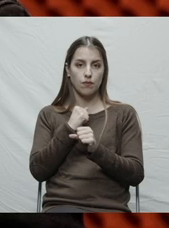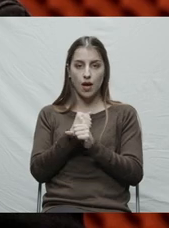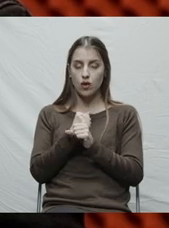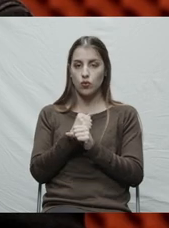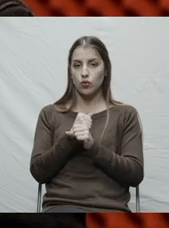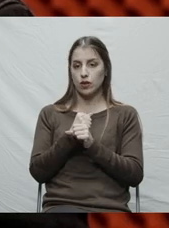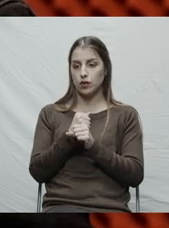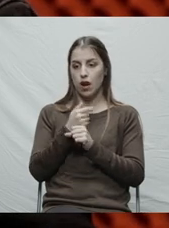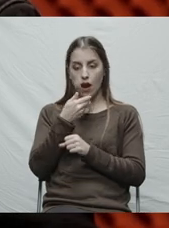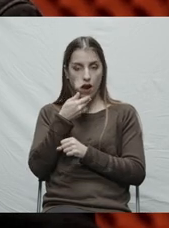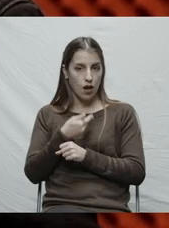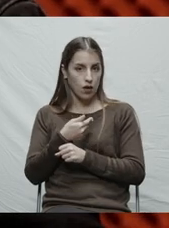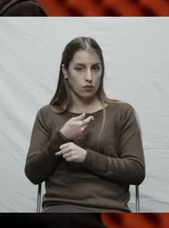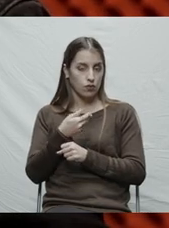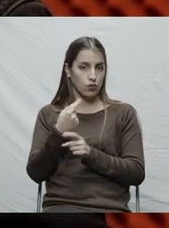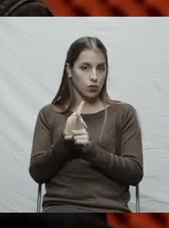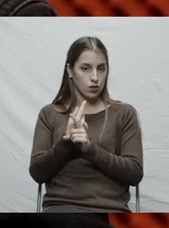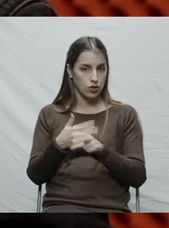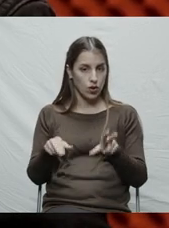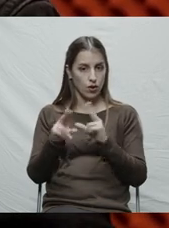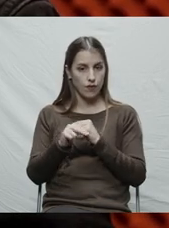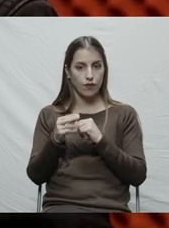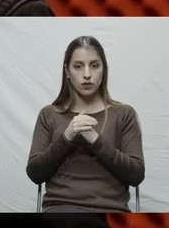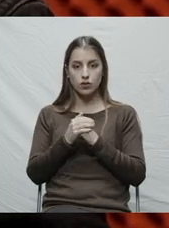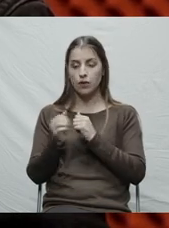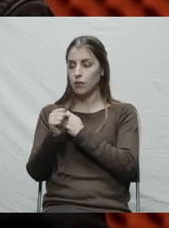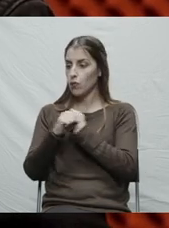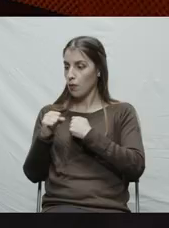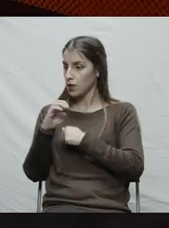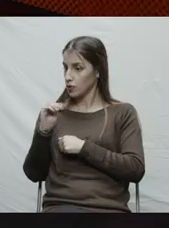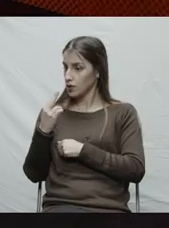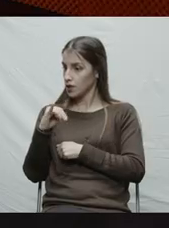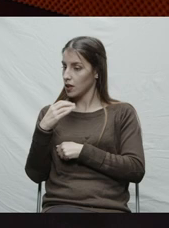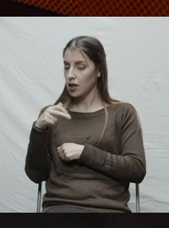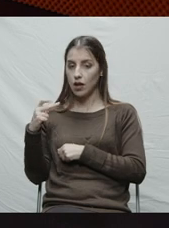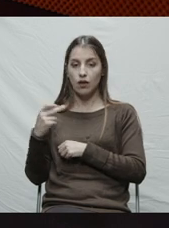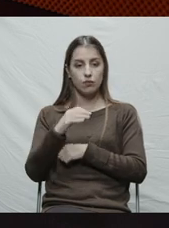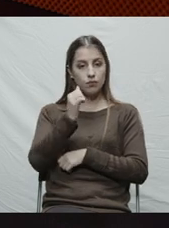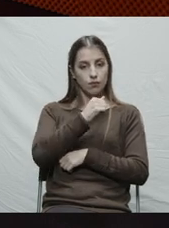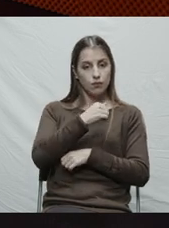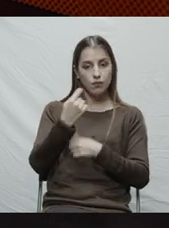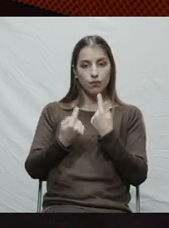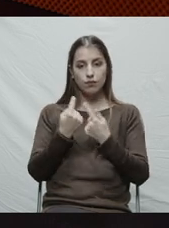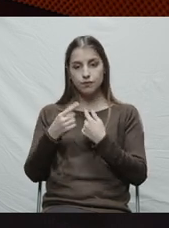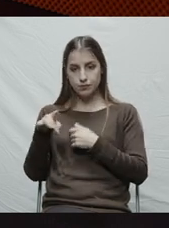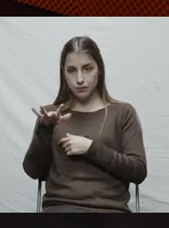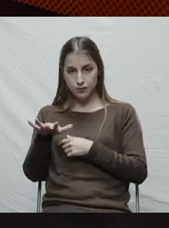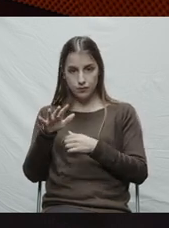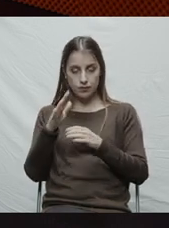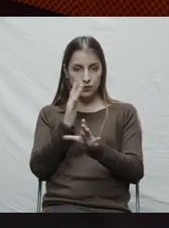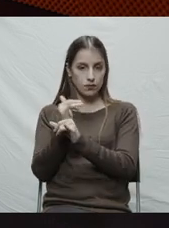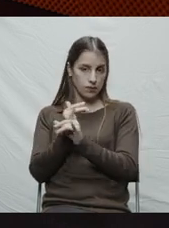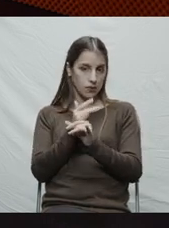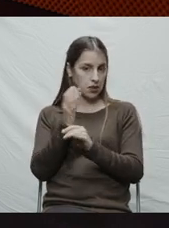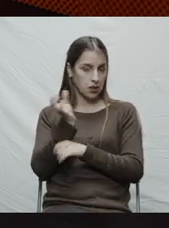e experimentar metodologias. Isto durou anos e anos e anos. Na bomba suicida. Aí eu para o estudo da bomba suicida. Em alguns sítios e noutros. E nenhum de nós